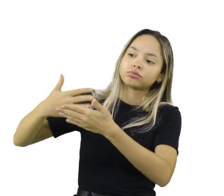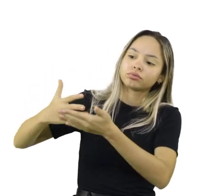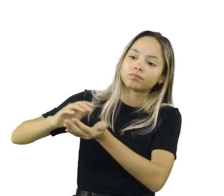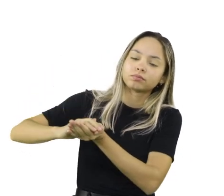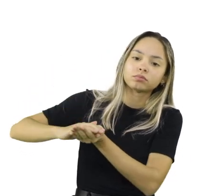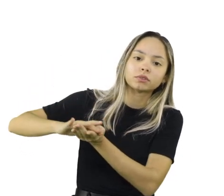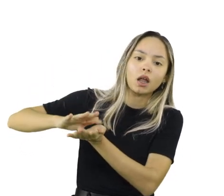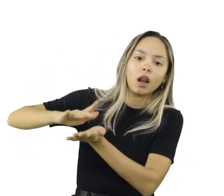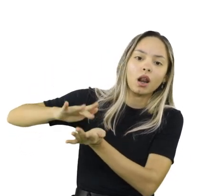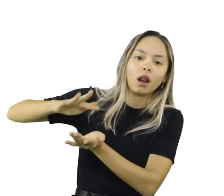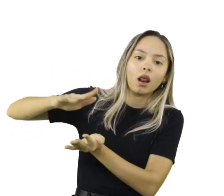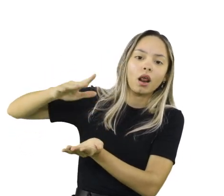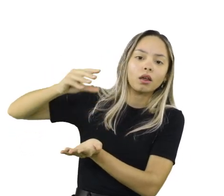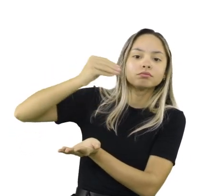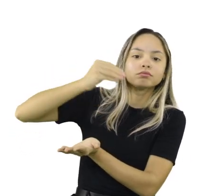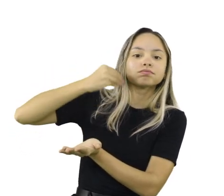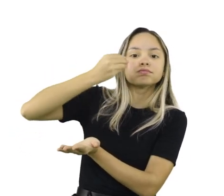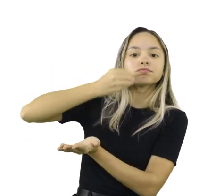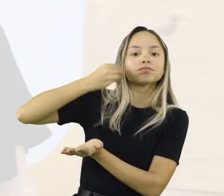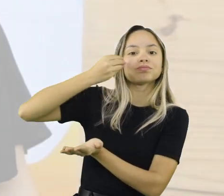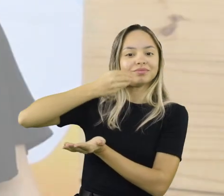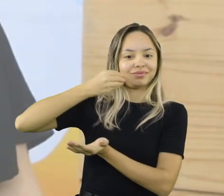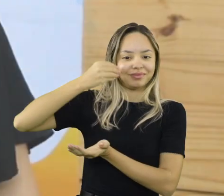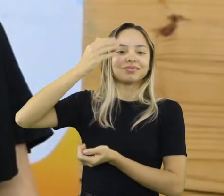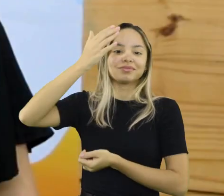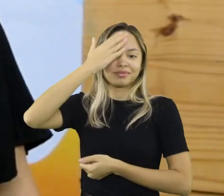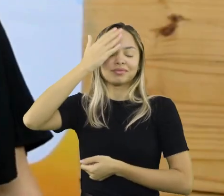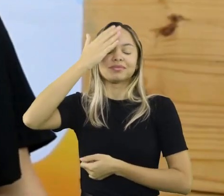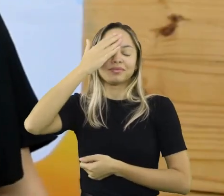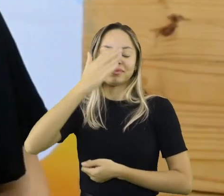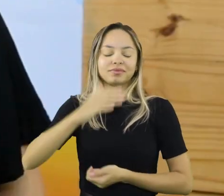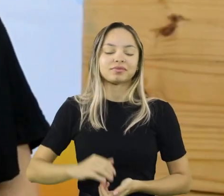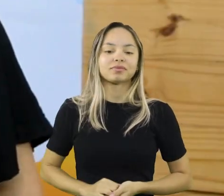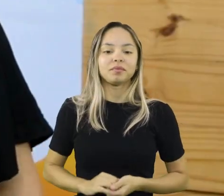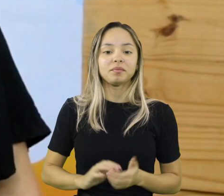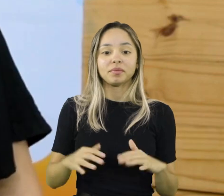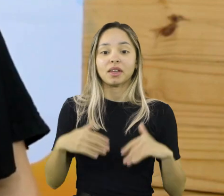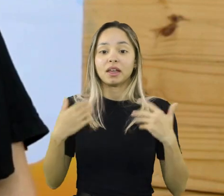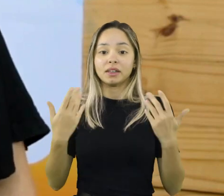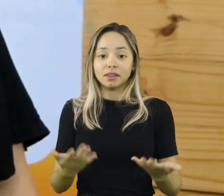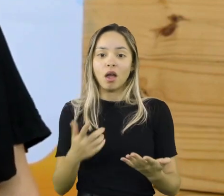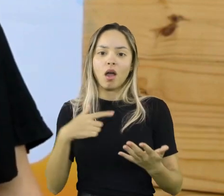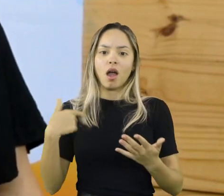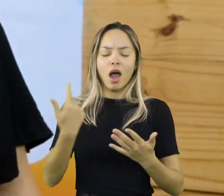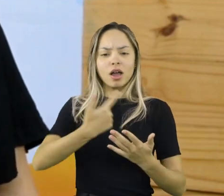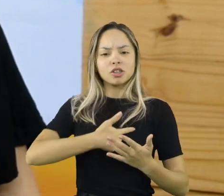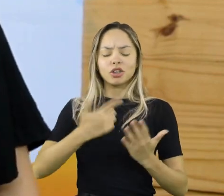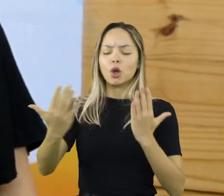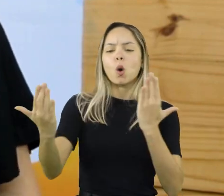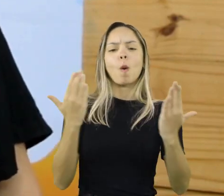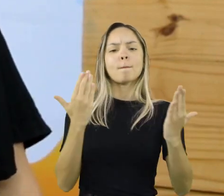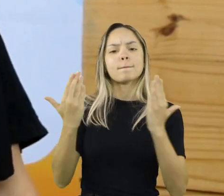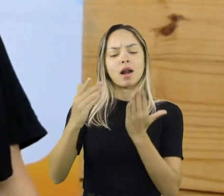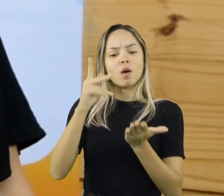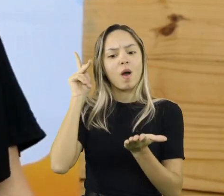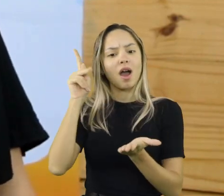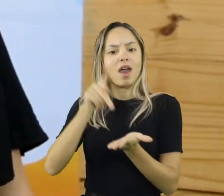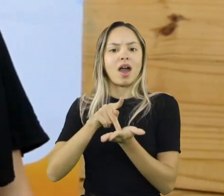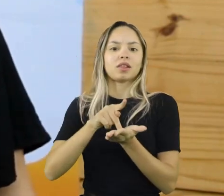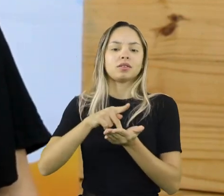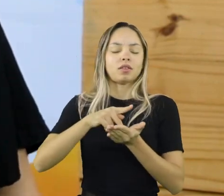se caminhava cumprindo determinadas etapas. E aí, se a gente traz para dentro da realidade profissional